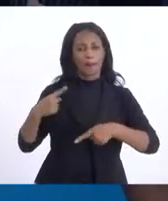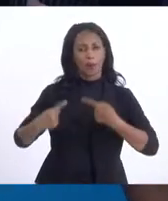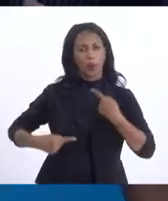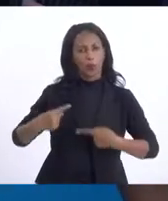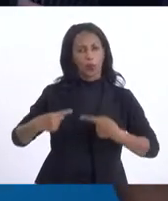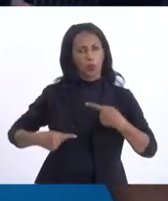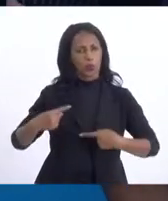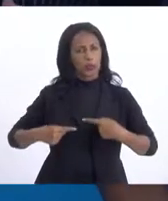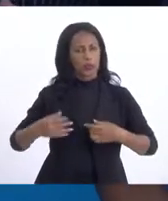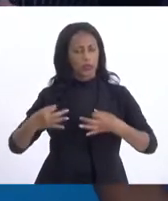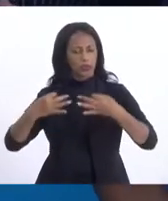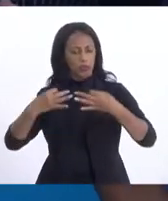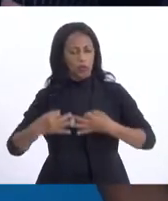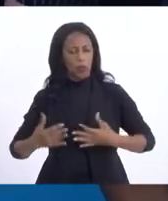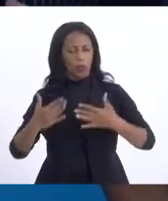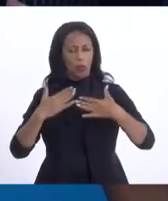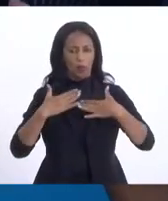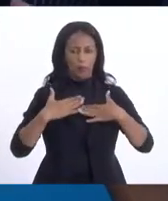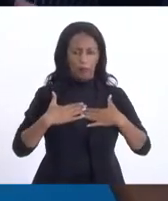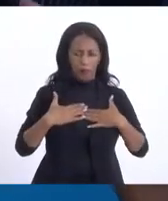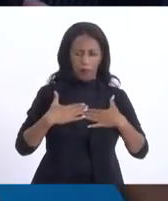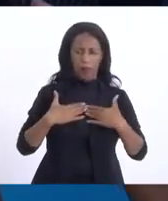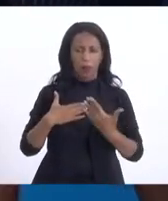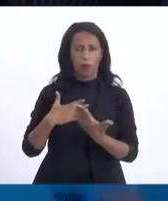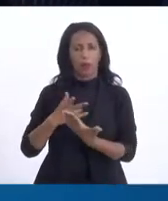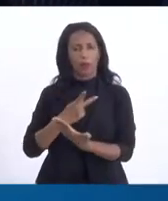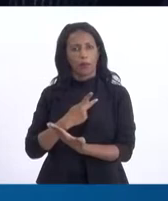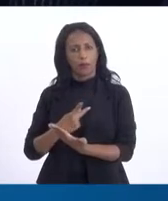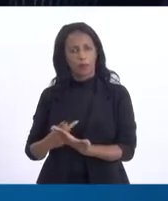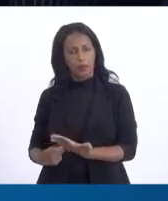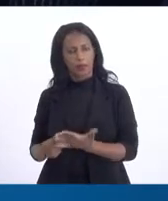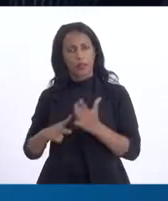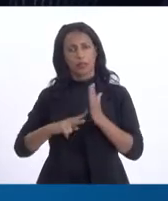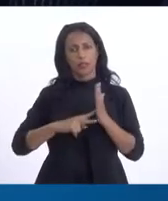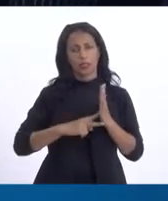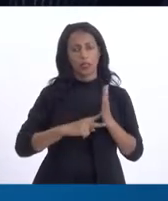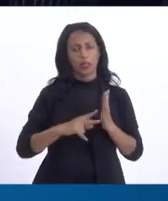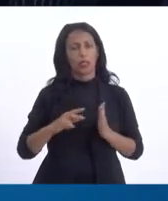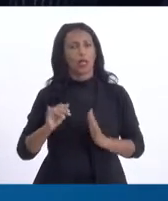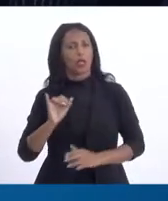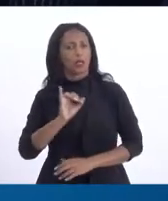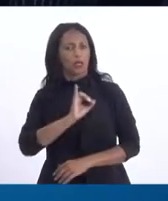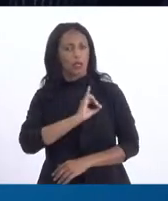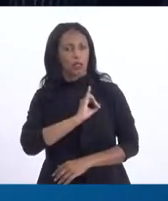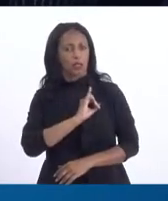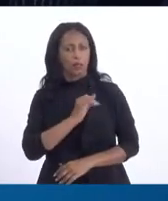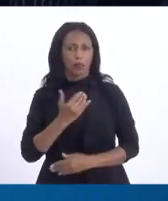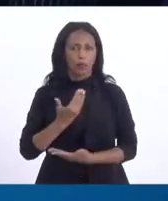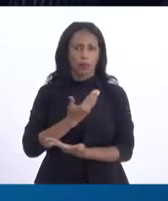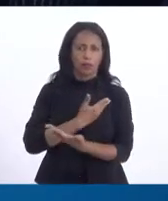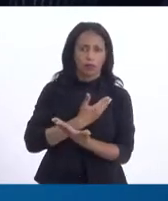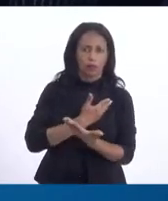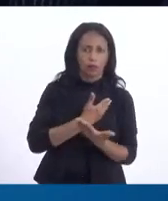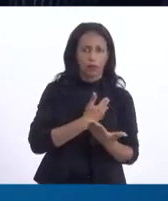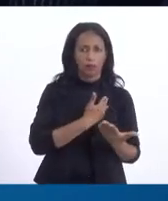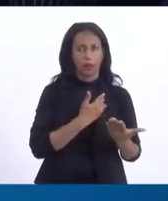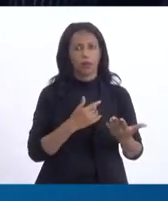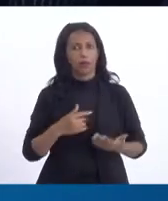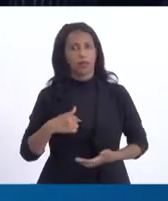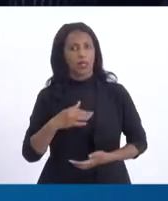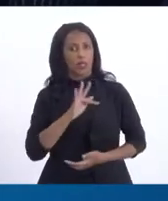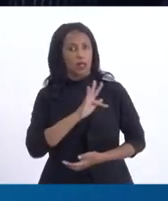classe, como é o meu caso, o caso do meu presidente do Sindicato de Itaperuna, os companheiros aqui da